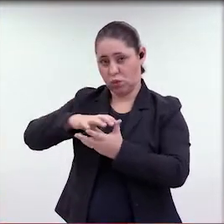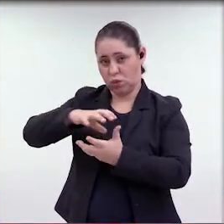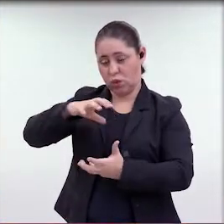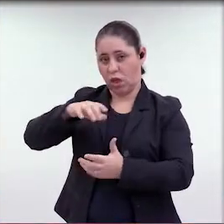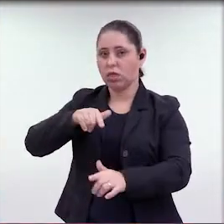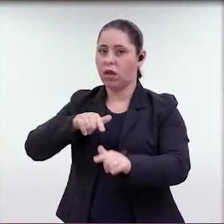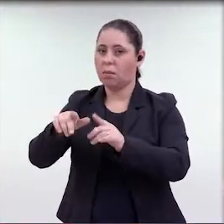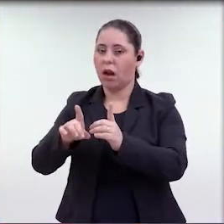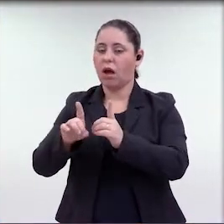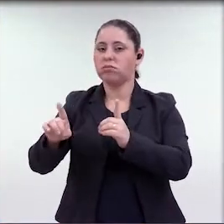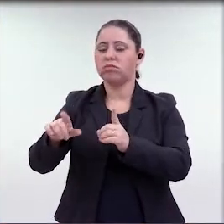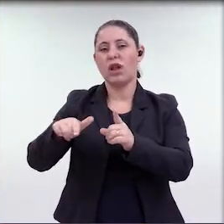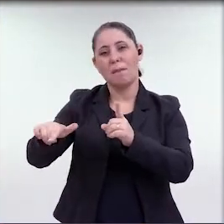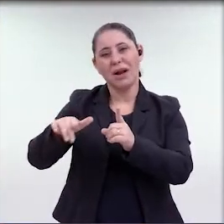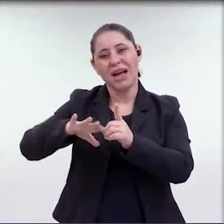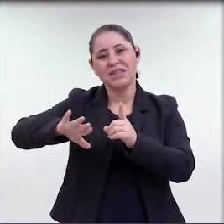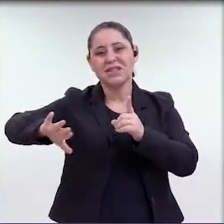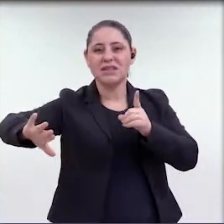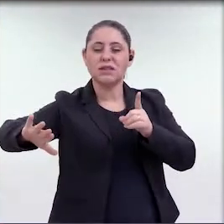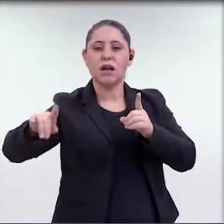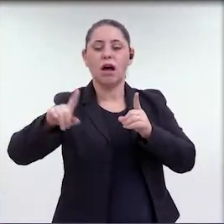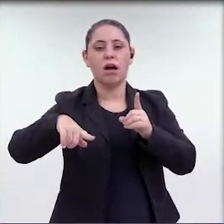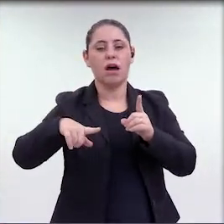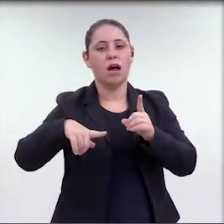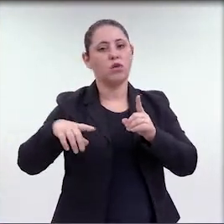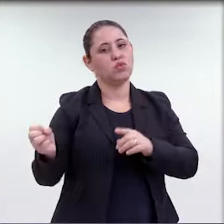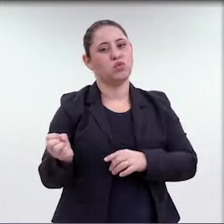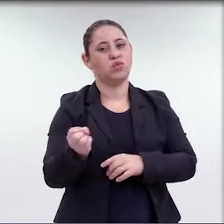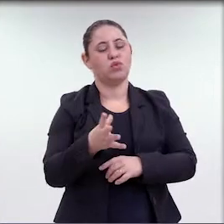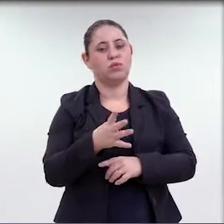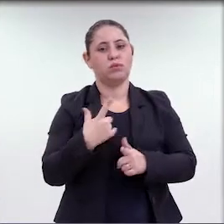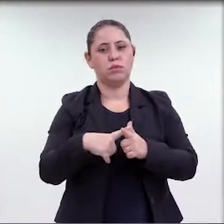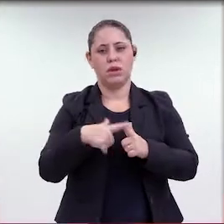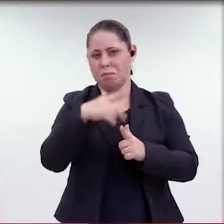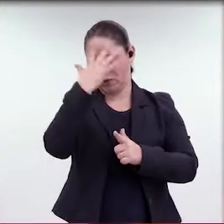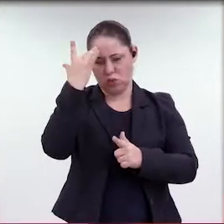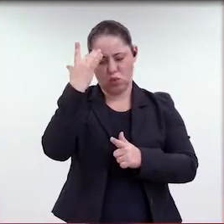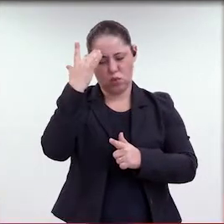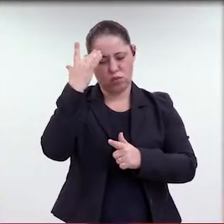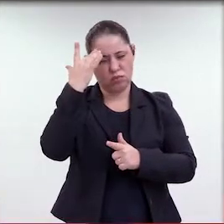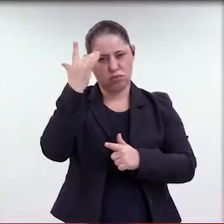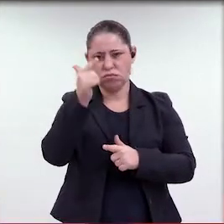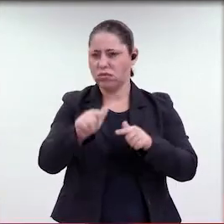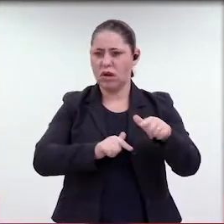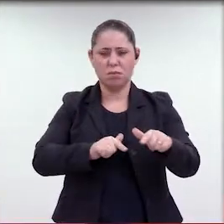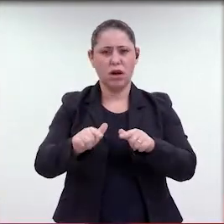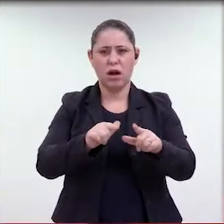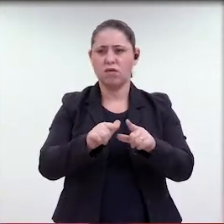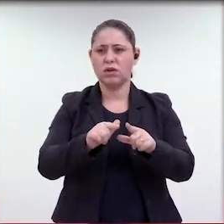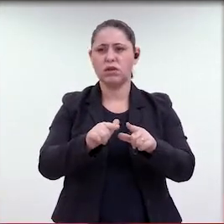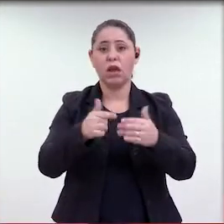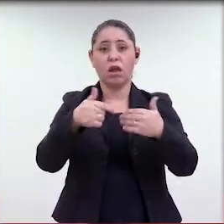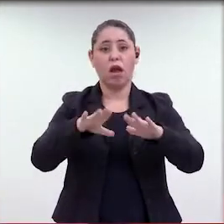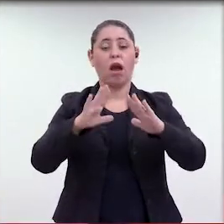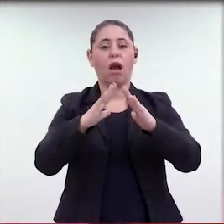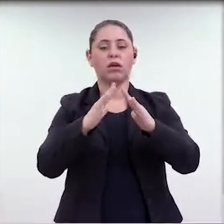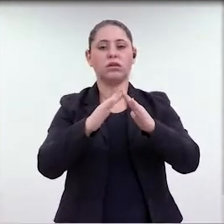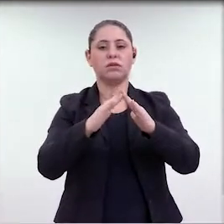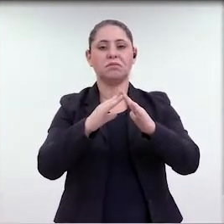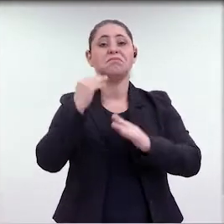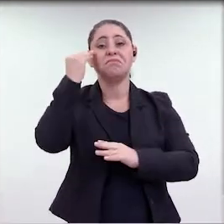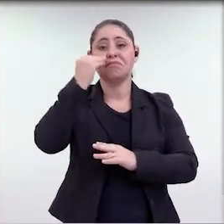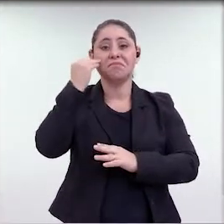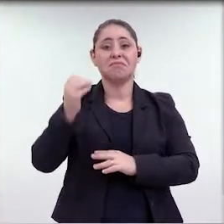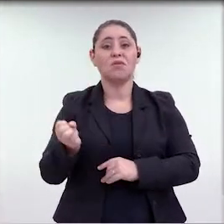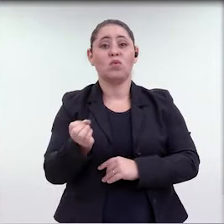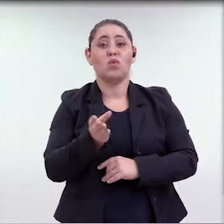para casa, trabalharem à distância. É um novo processo. Muita gente não trabalhava em home office, não tinha essa experiência. Essa